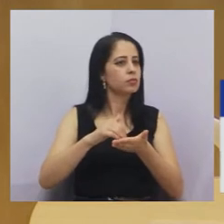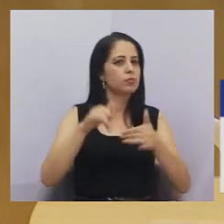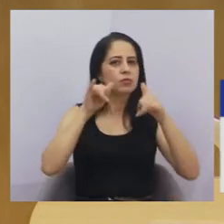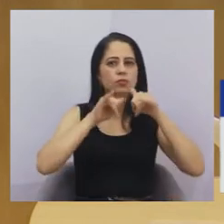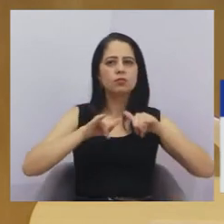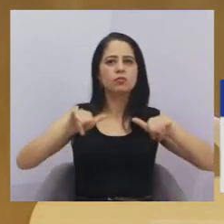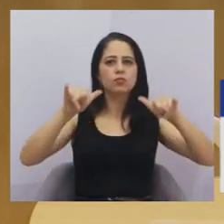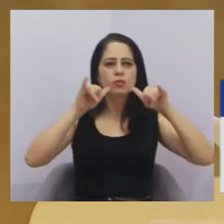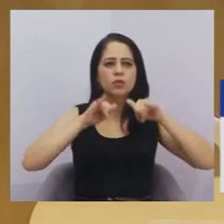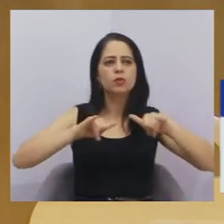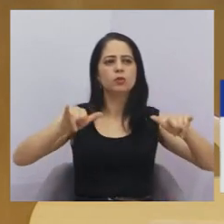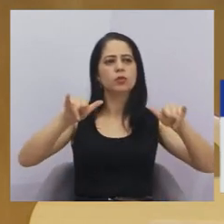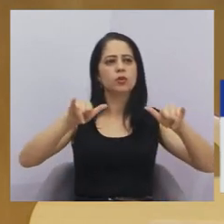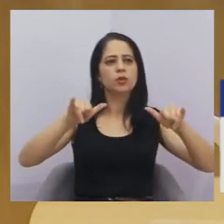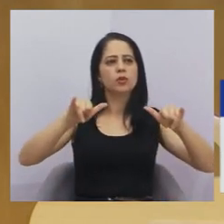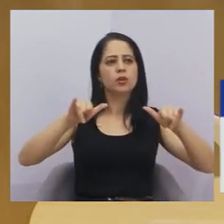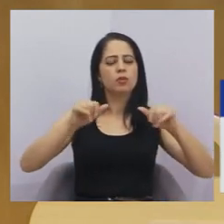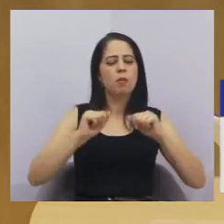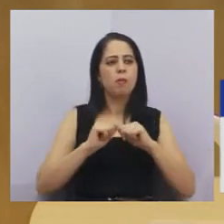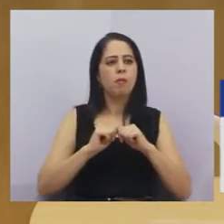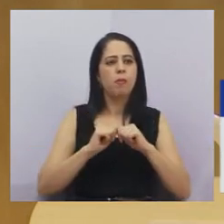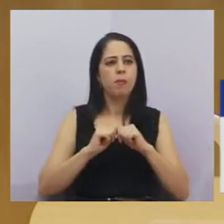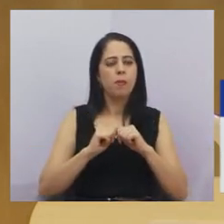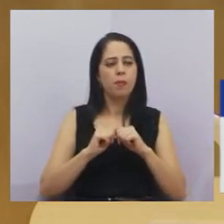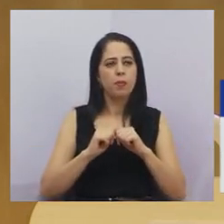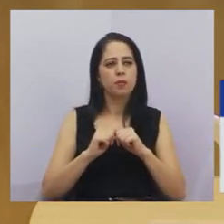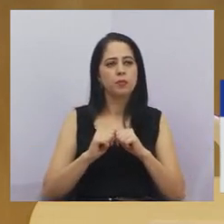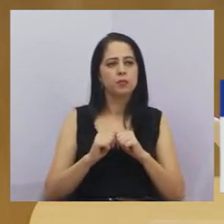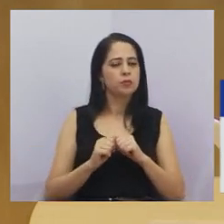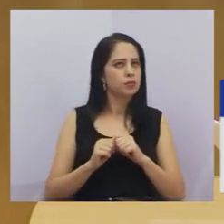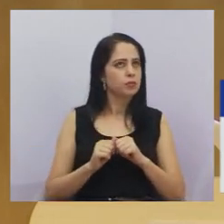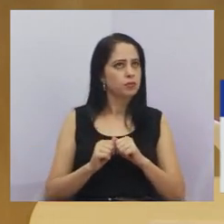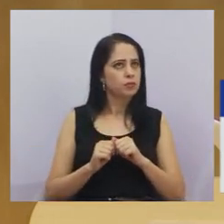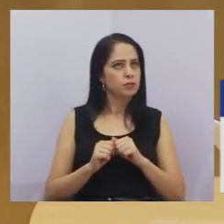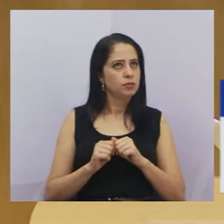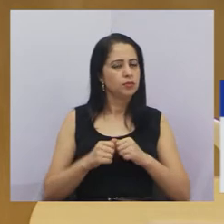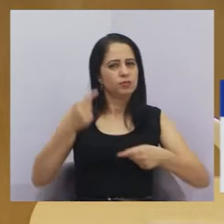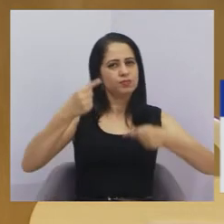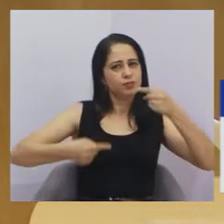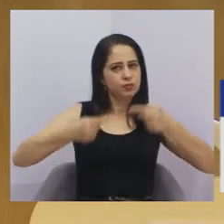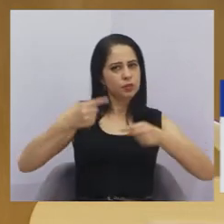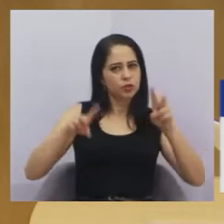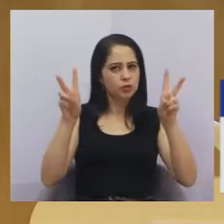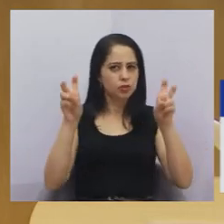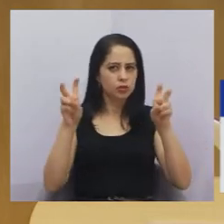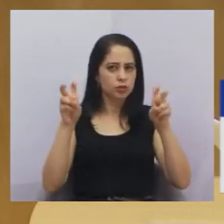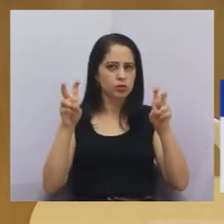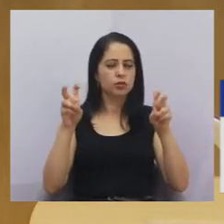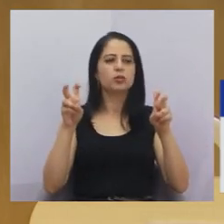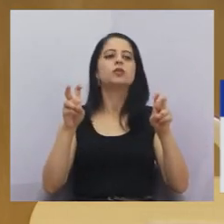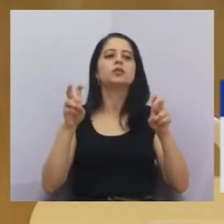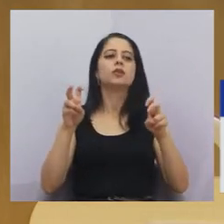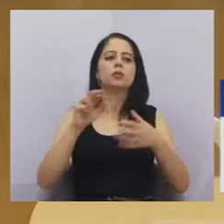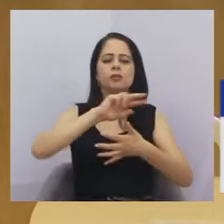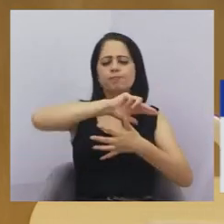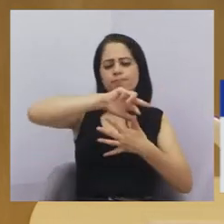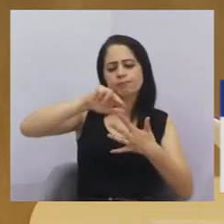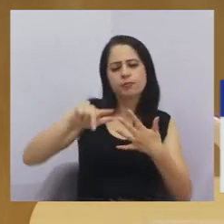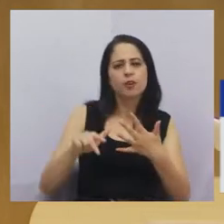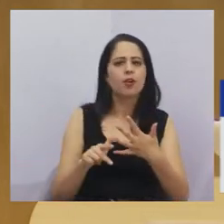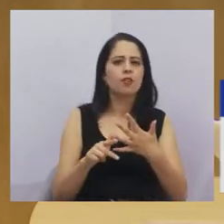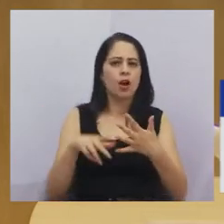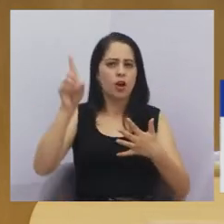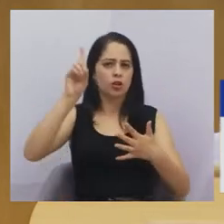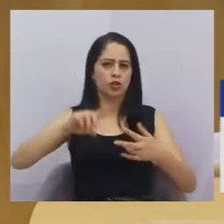demais órgãos municipais, entidades e movimentos, fóruns e encontros das discussões dos temas que versem sobre